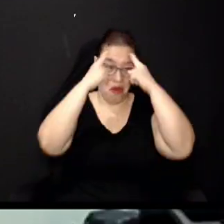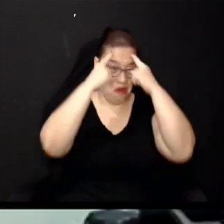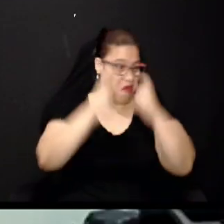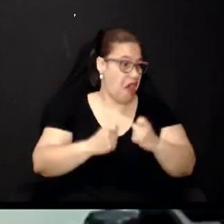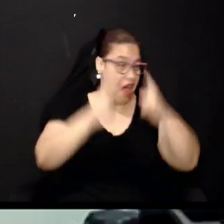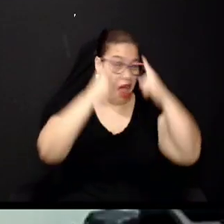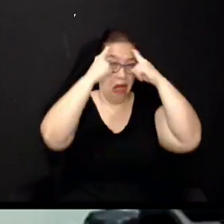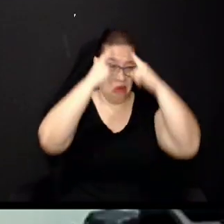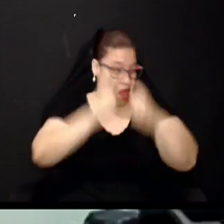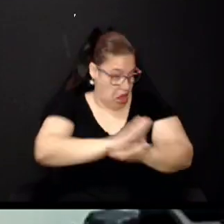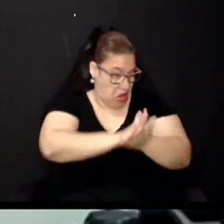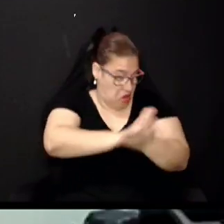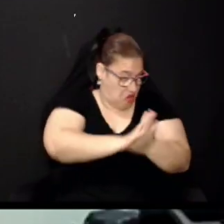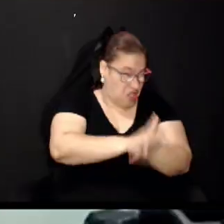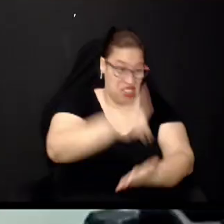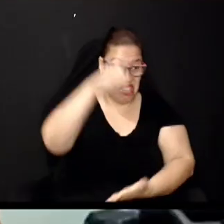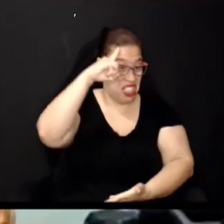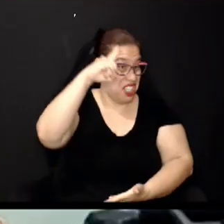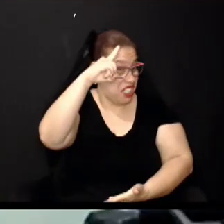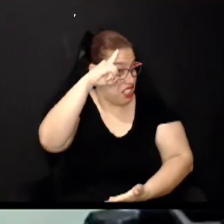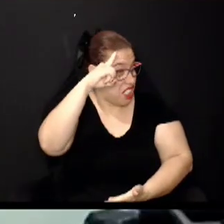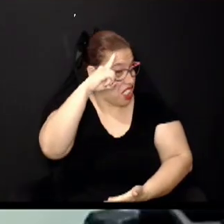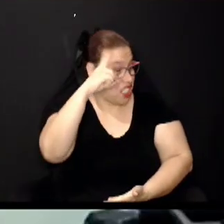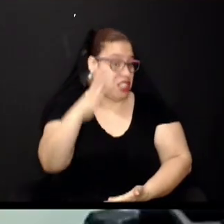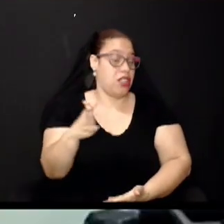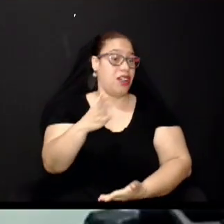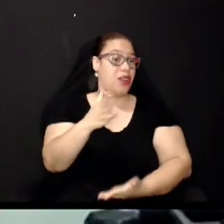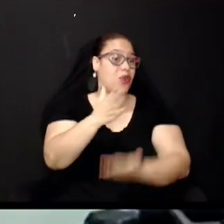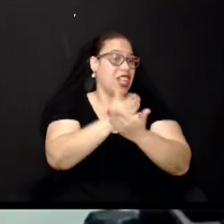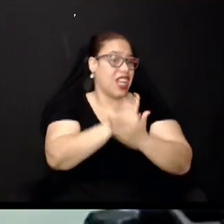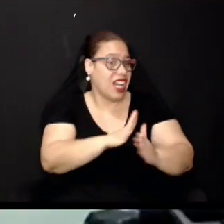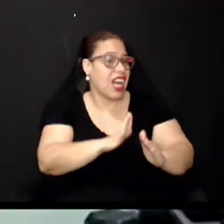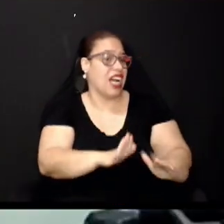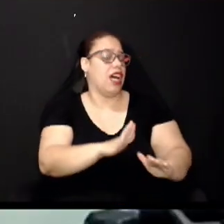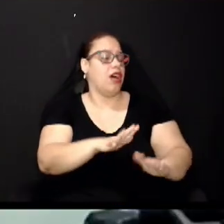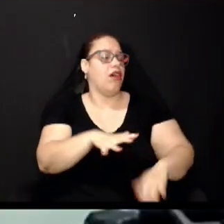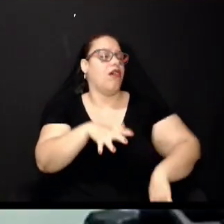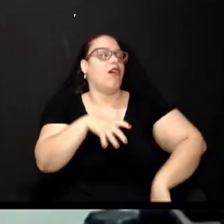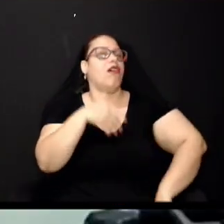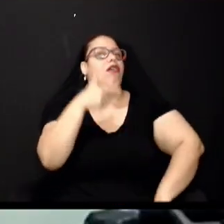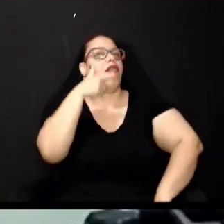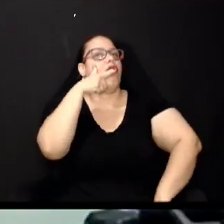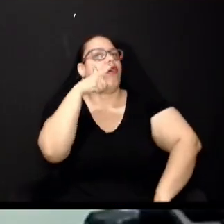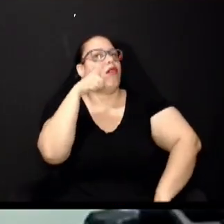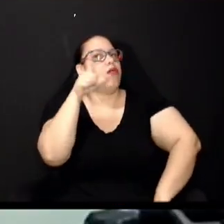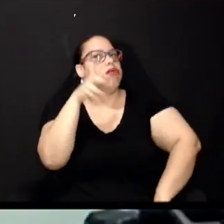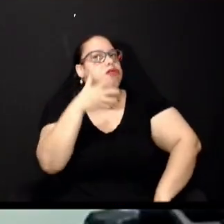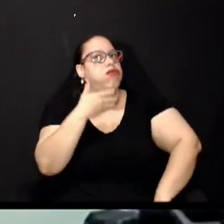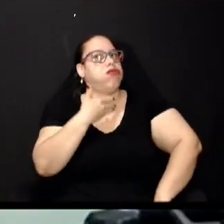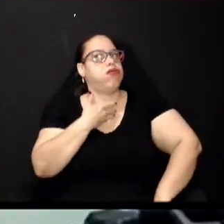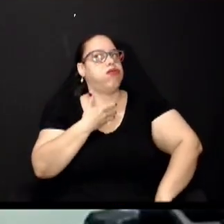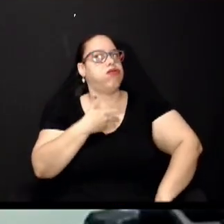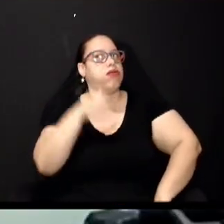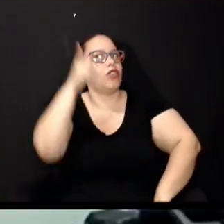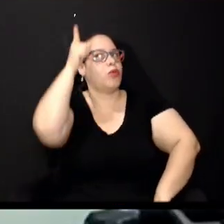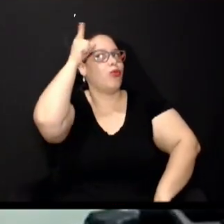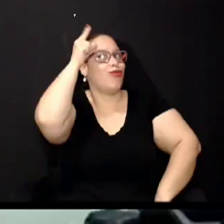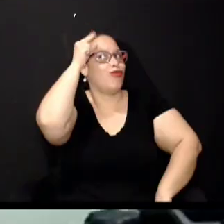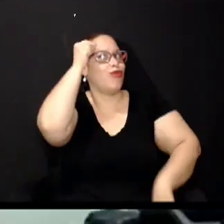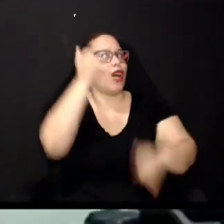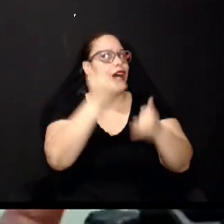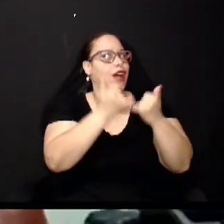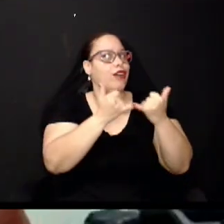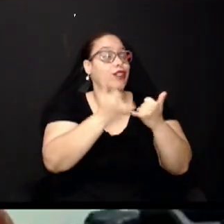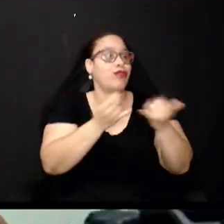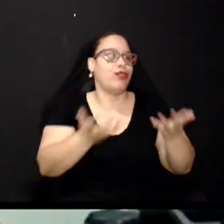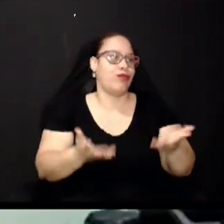diários, e ela foi um tipo de no nível muito alto. E